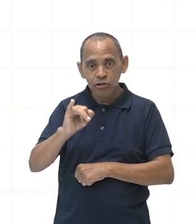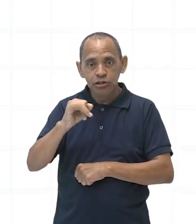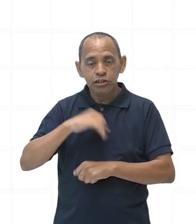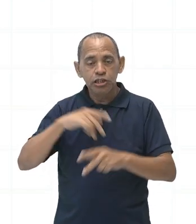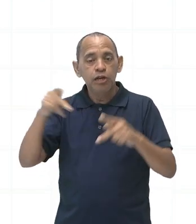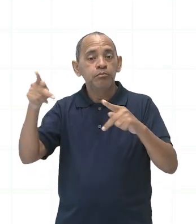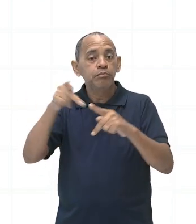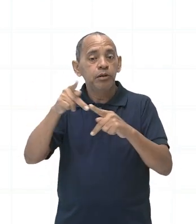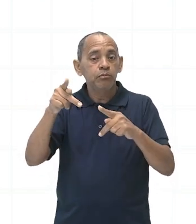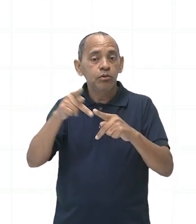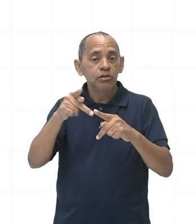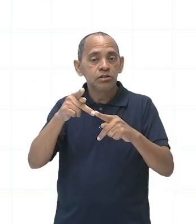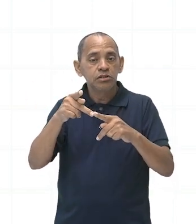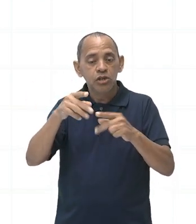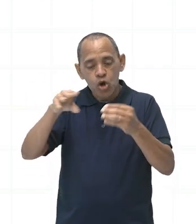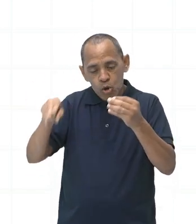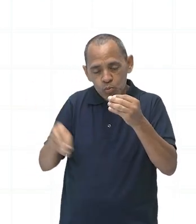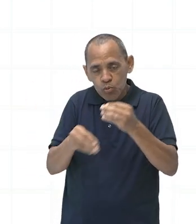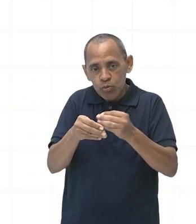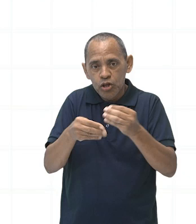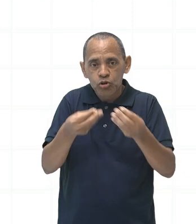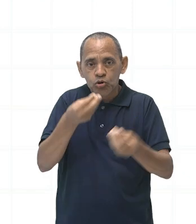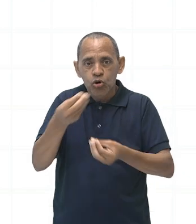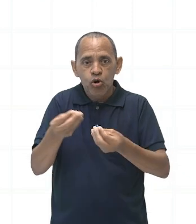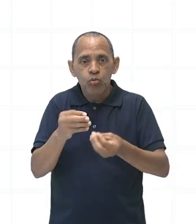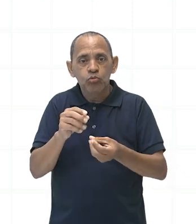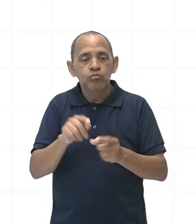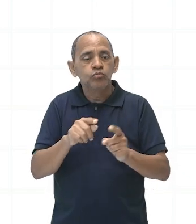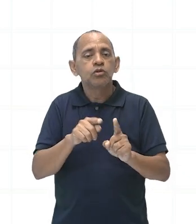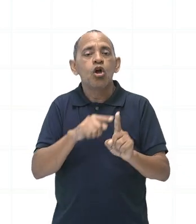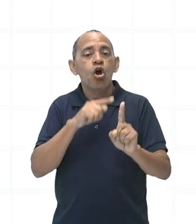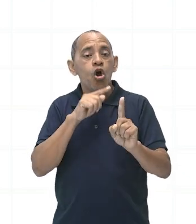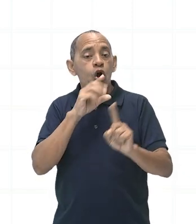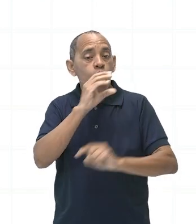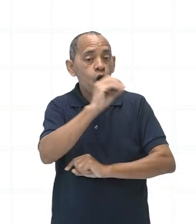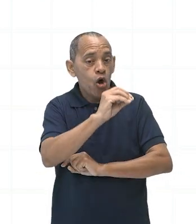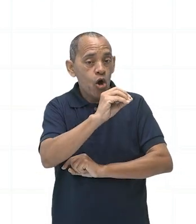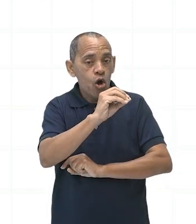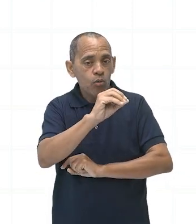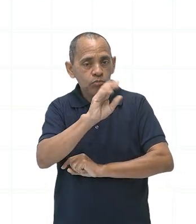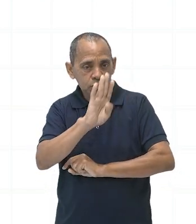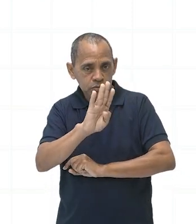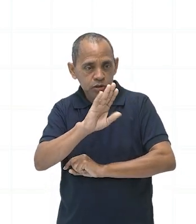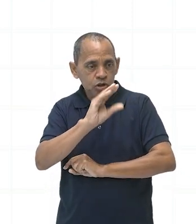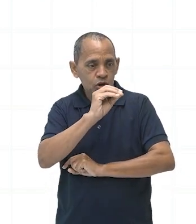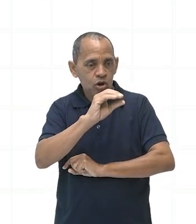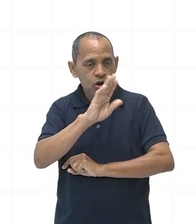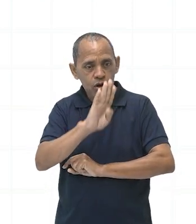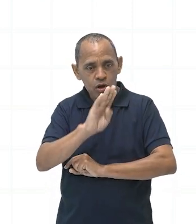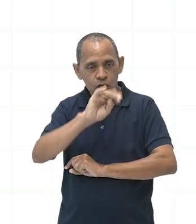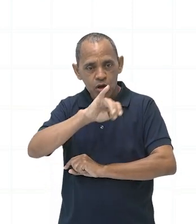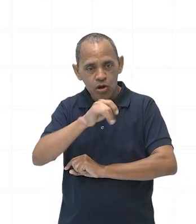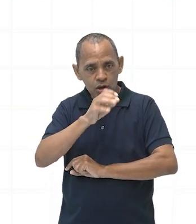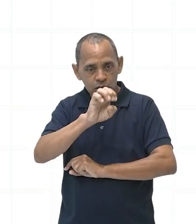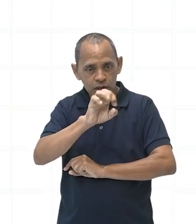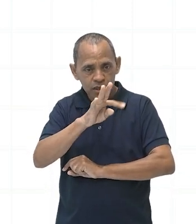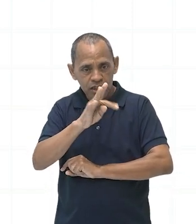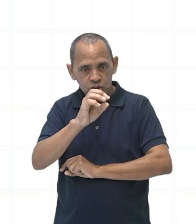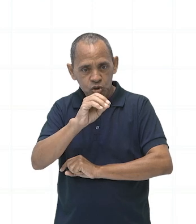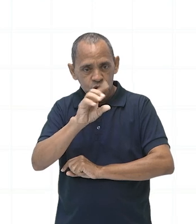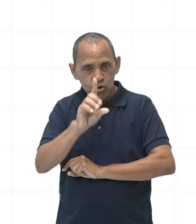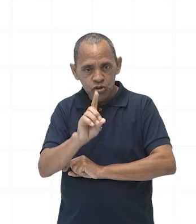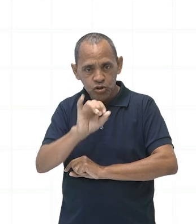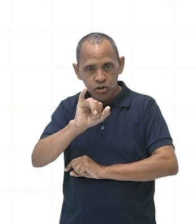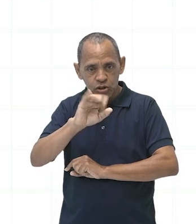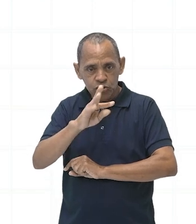como é que se chama esse complemento? Objeto direto. Então, vou colocar bem assim aqui ao lado.